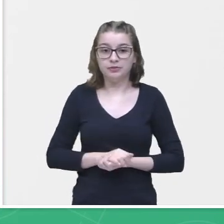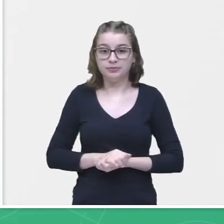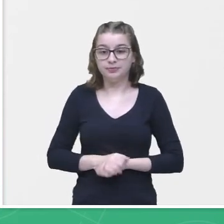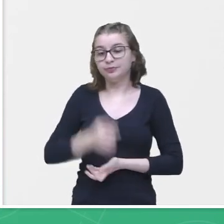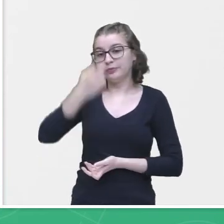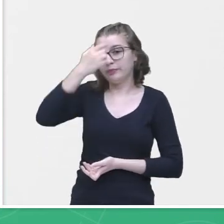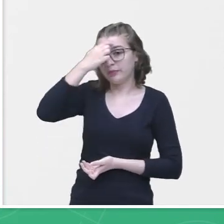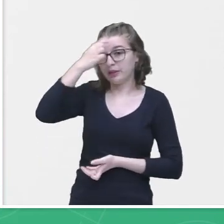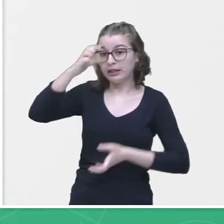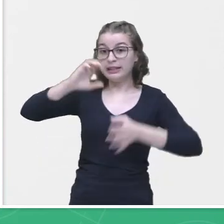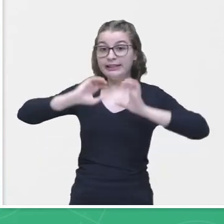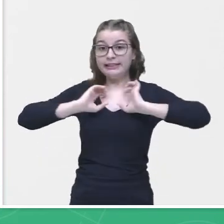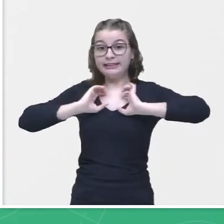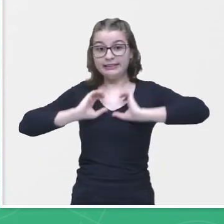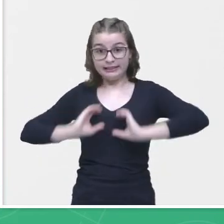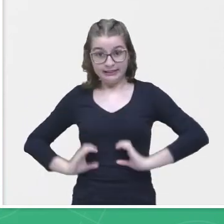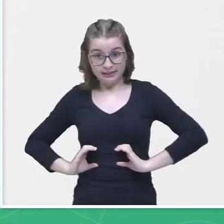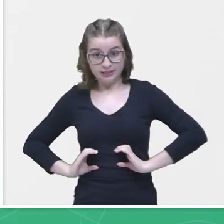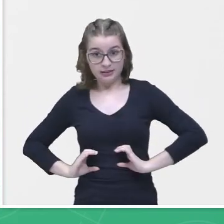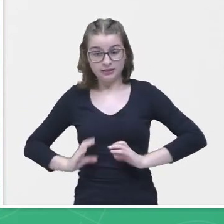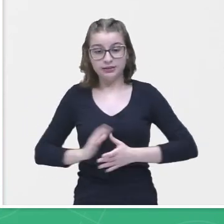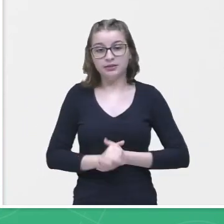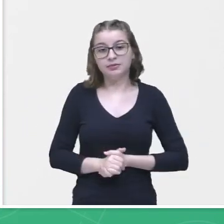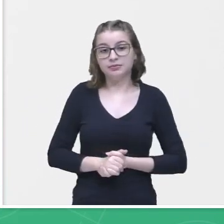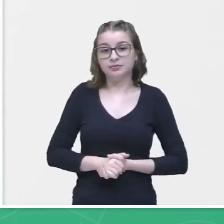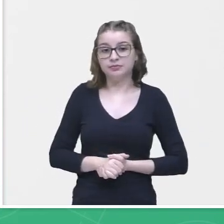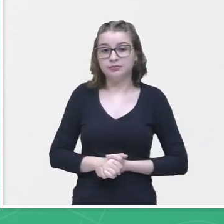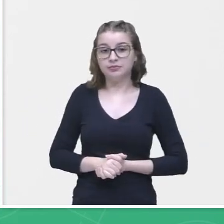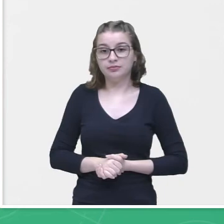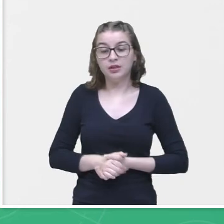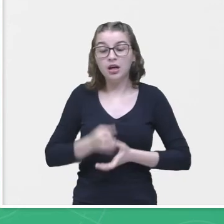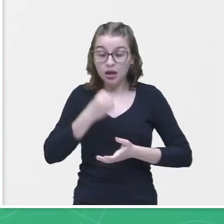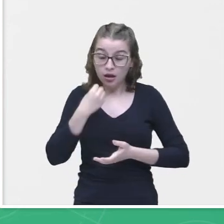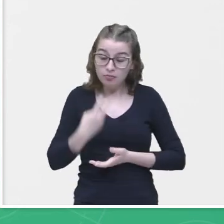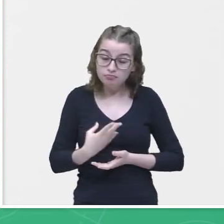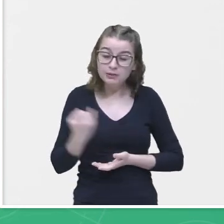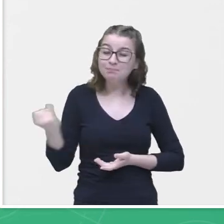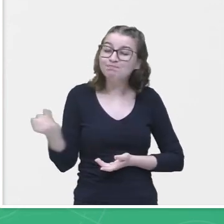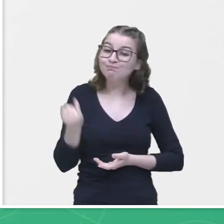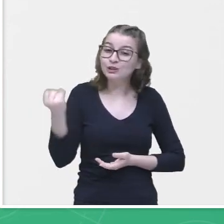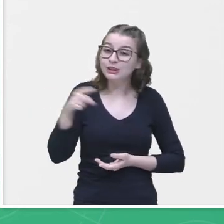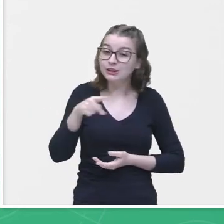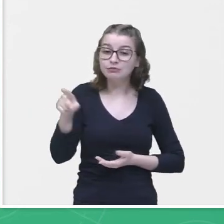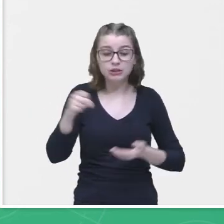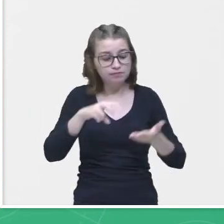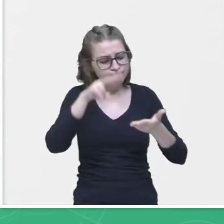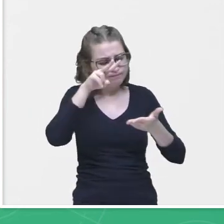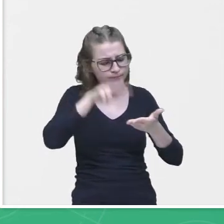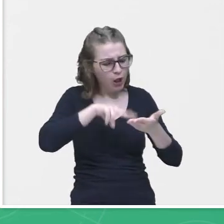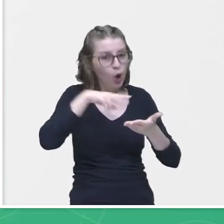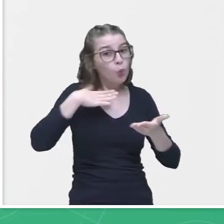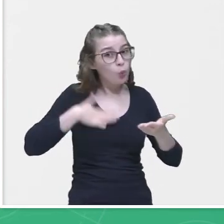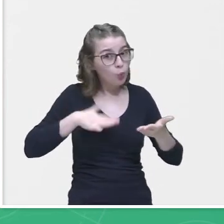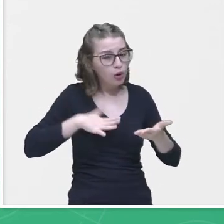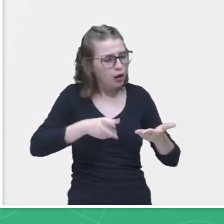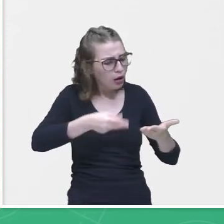cidadania, então é muito importante que você faça uma boa leitura do texto, para que você consiga